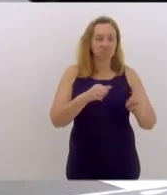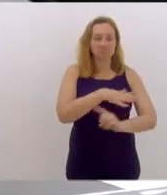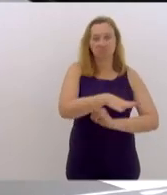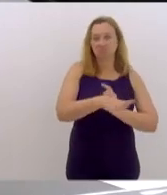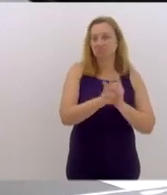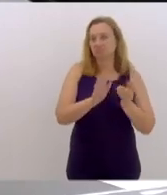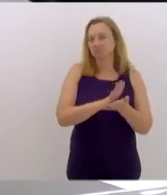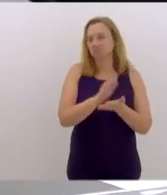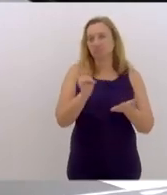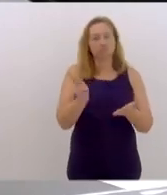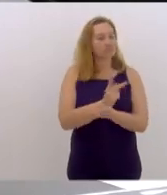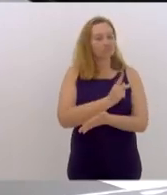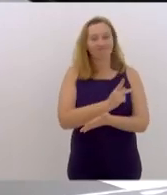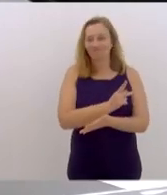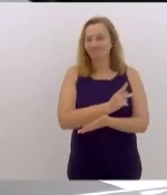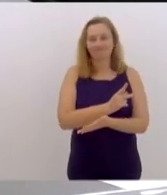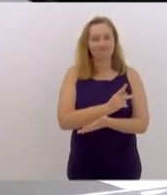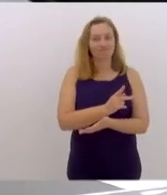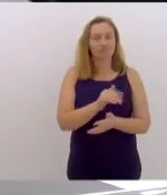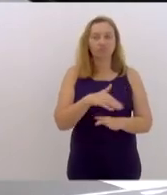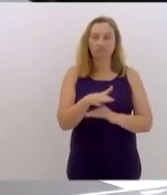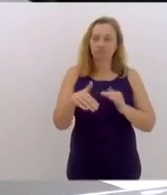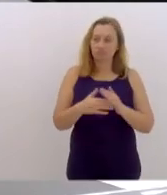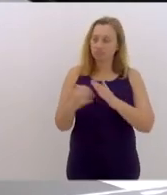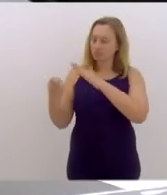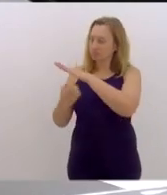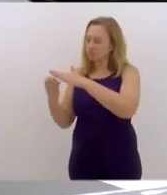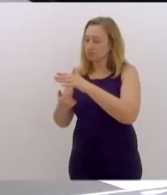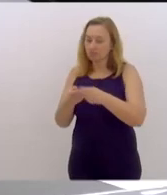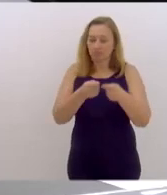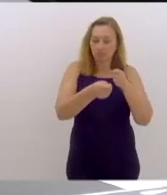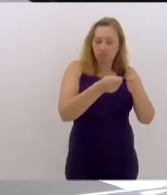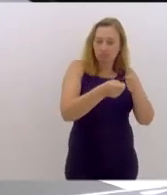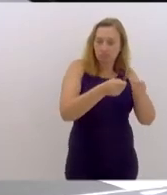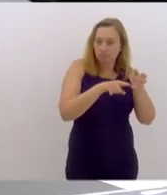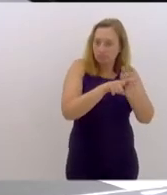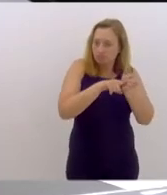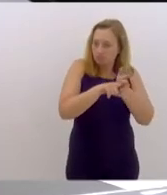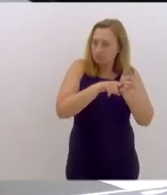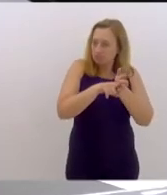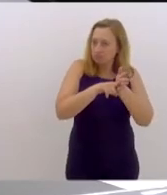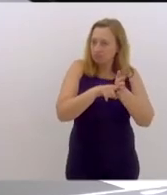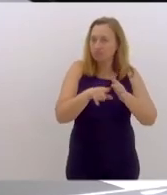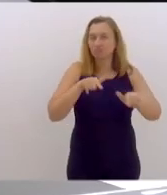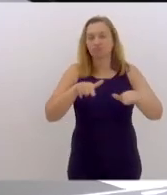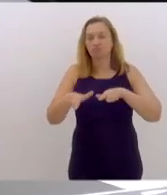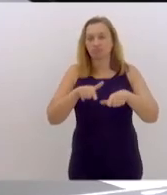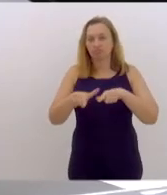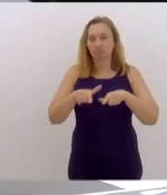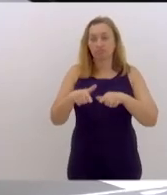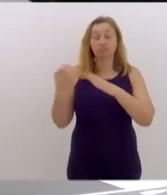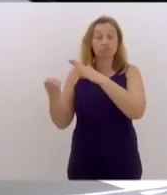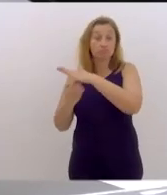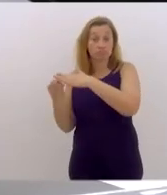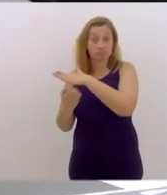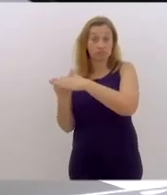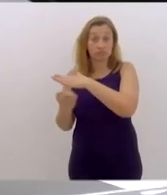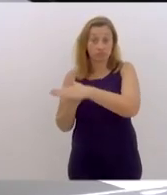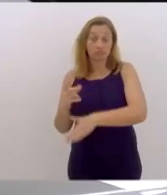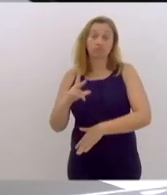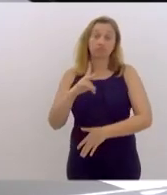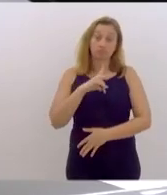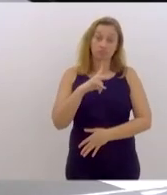porque todas as agências que tem o dever de fiscalizar e controlar os serviços das concessionárias